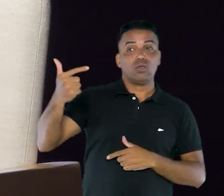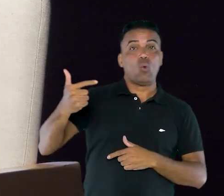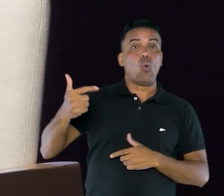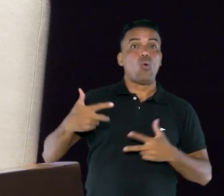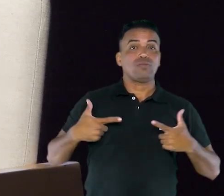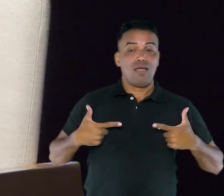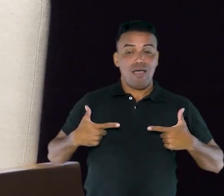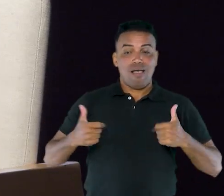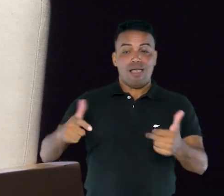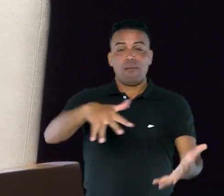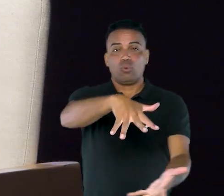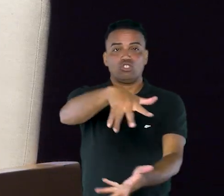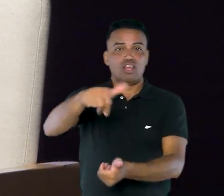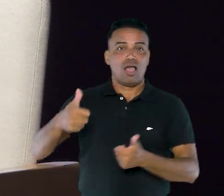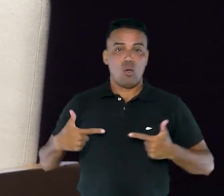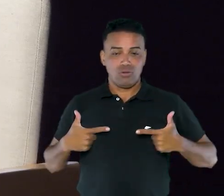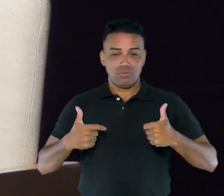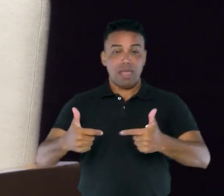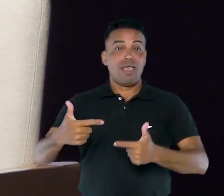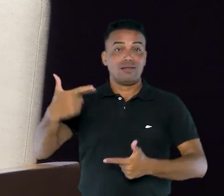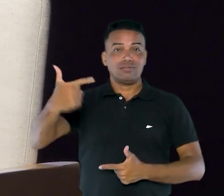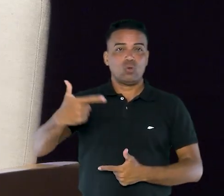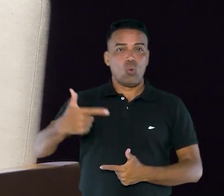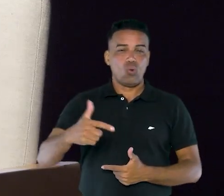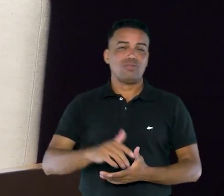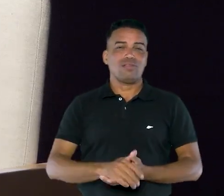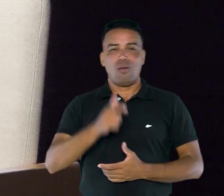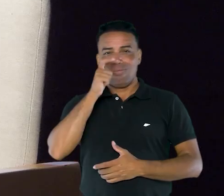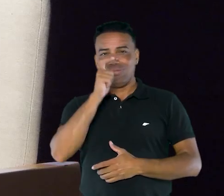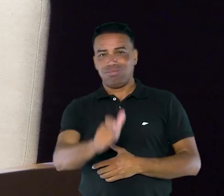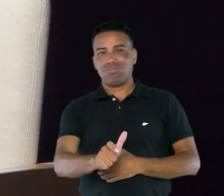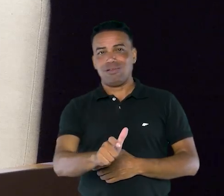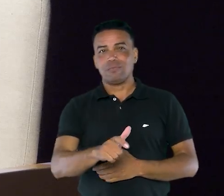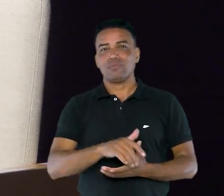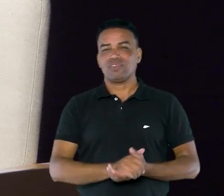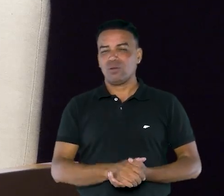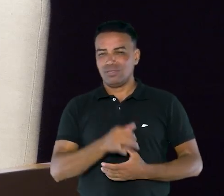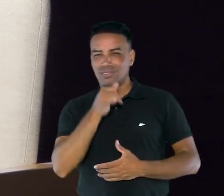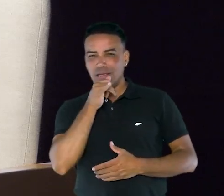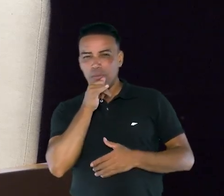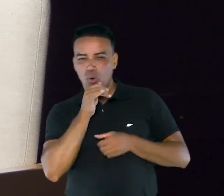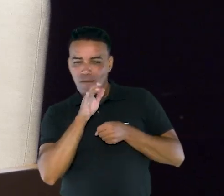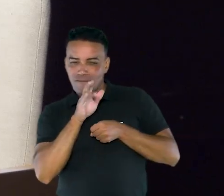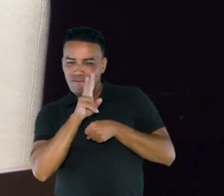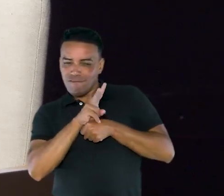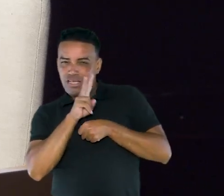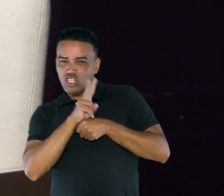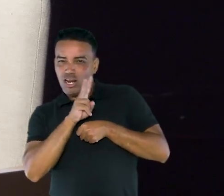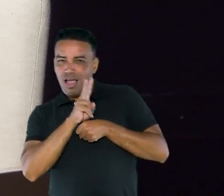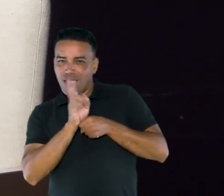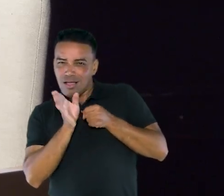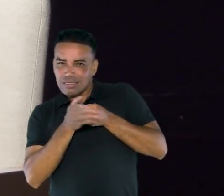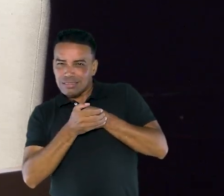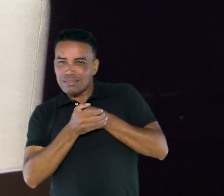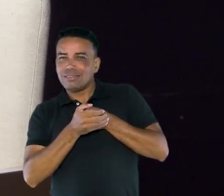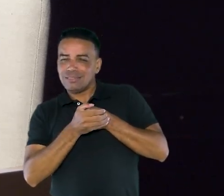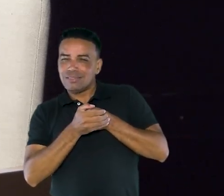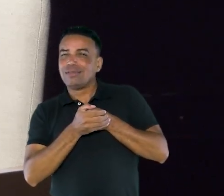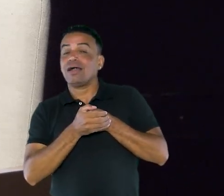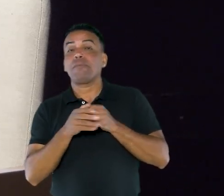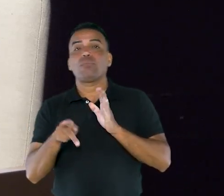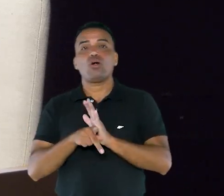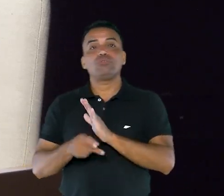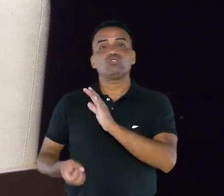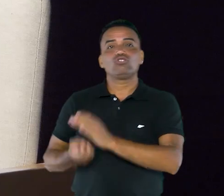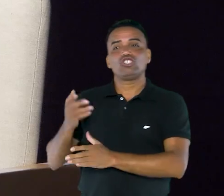dinheiro por causa disso. Tudo que é feito hoje, em termos de espionagem, vigilância e tal, que é fruto